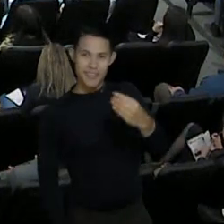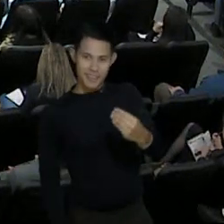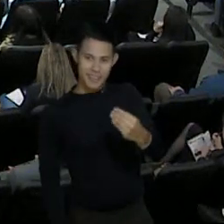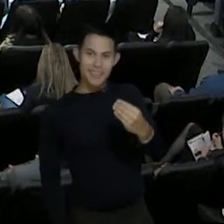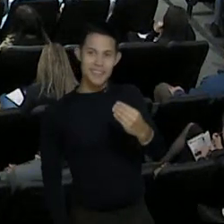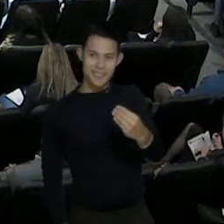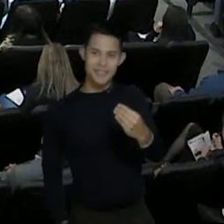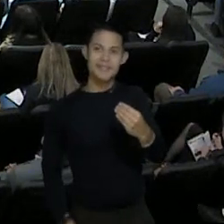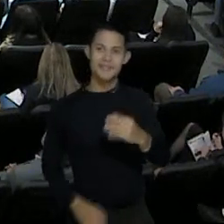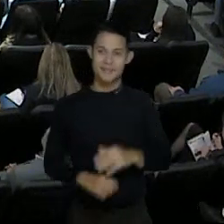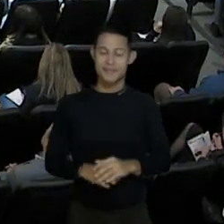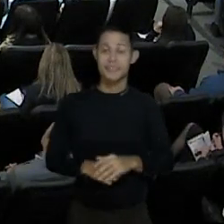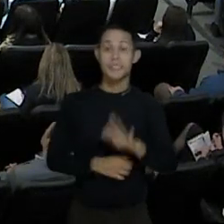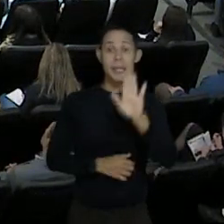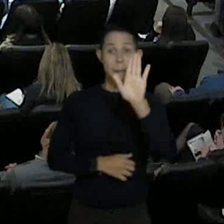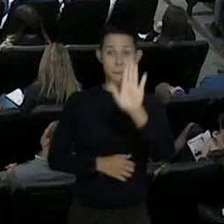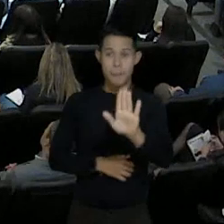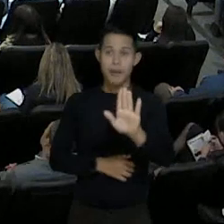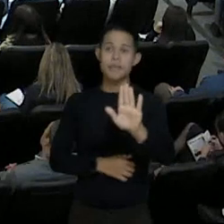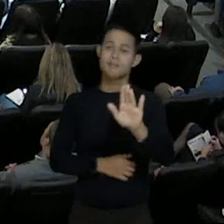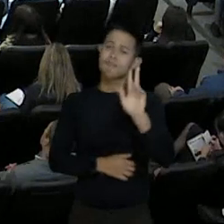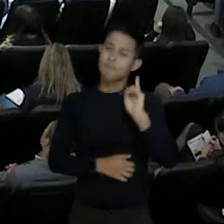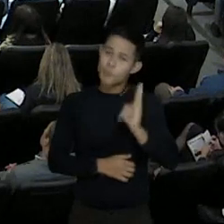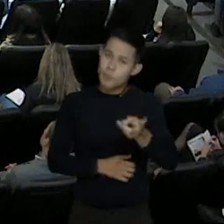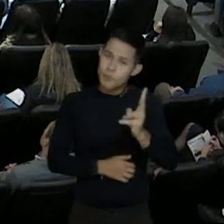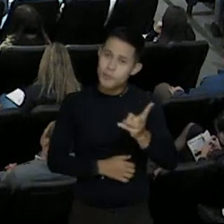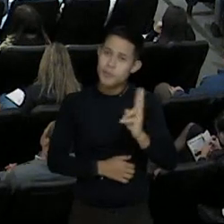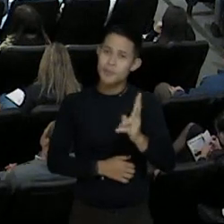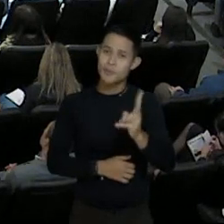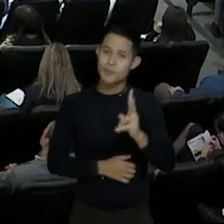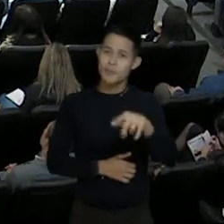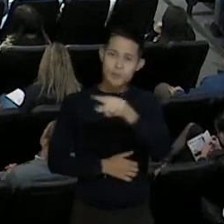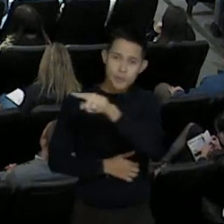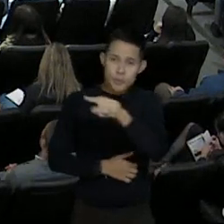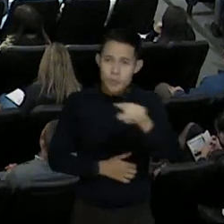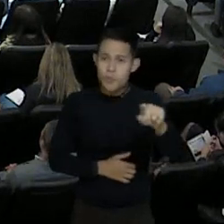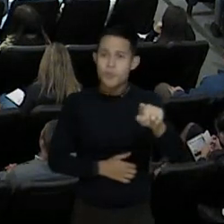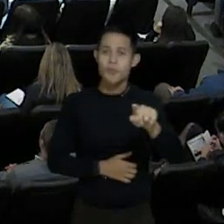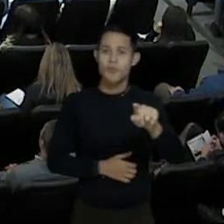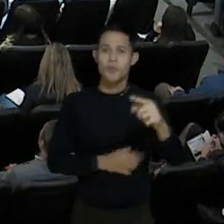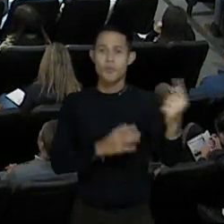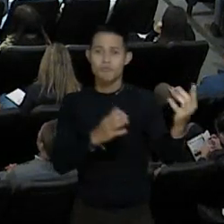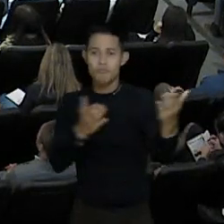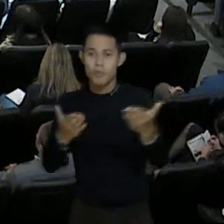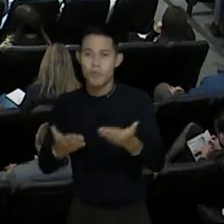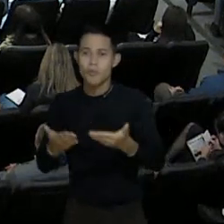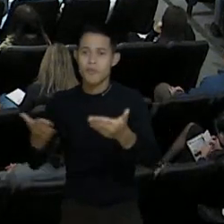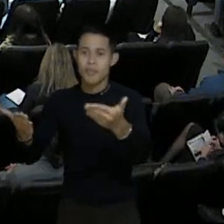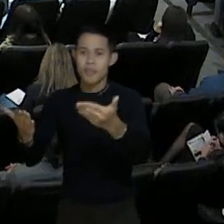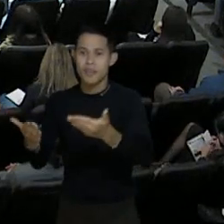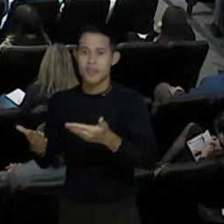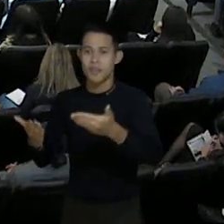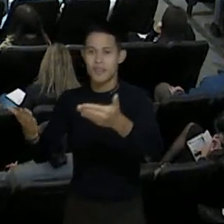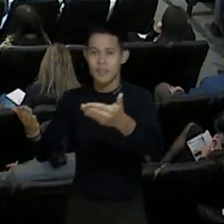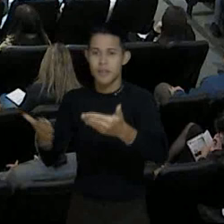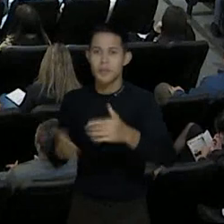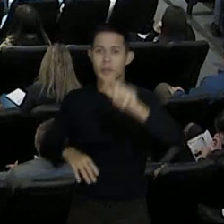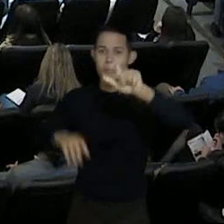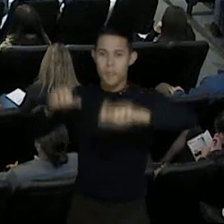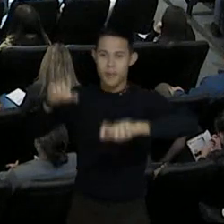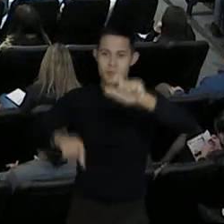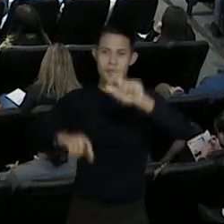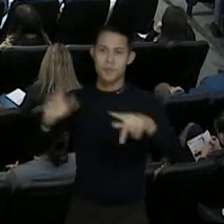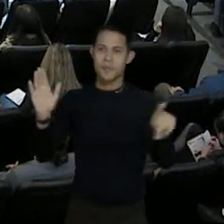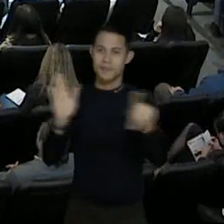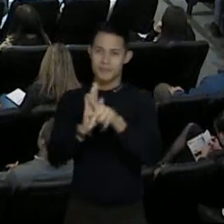né Mas continue assim vamos agregando com cada vez mais pessoas a esse grupo então Na continuidade da